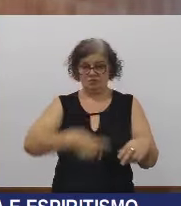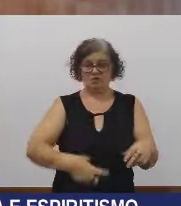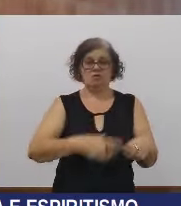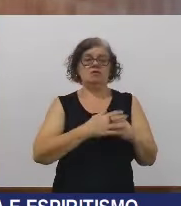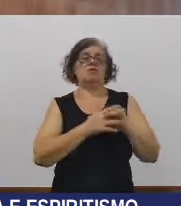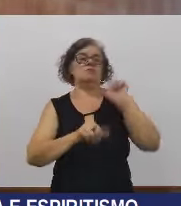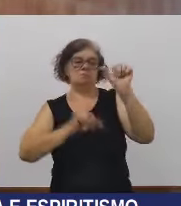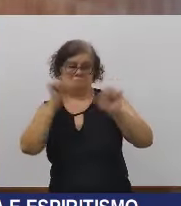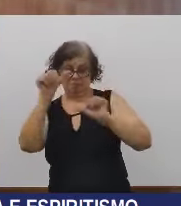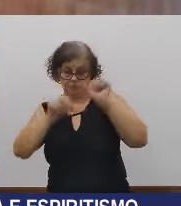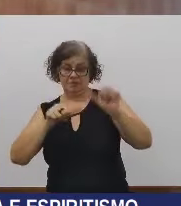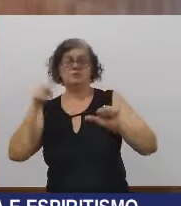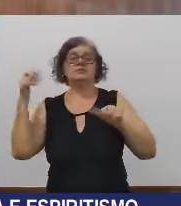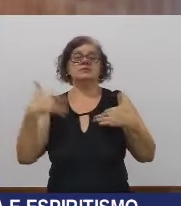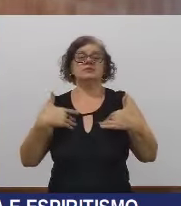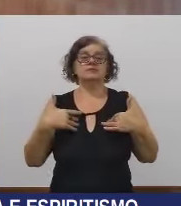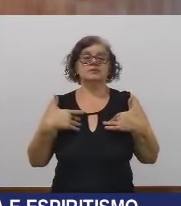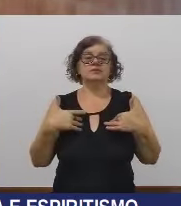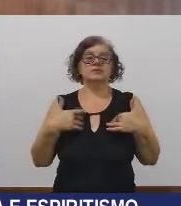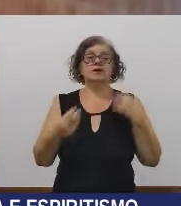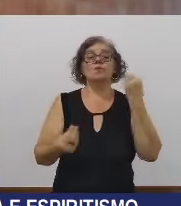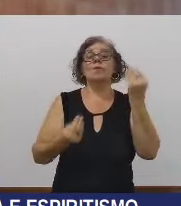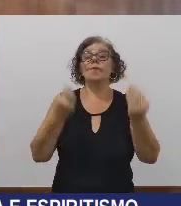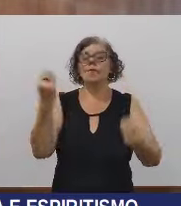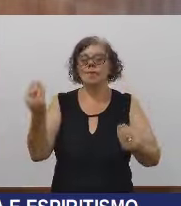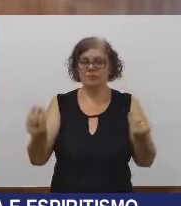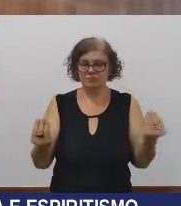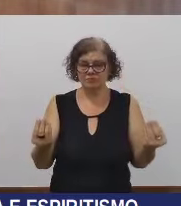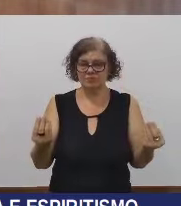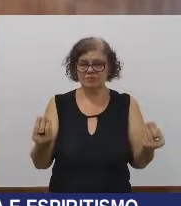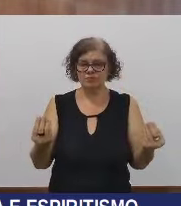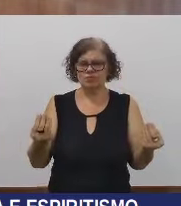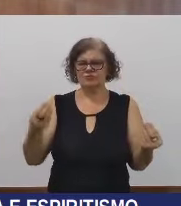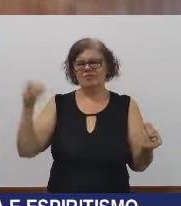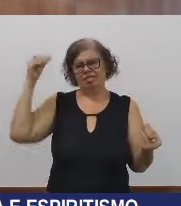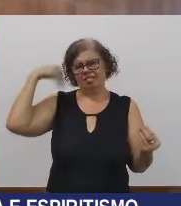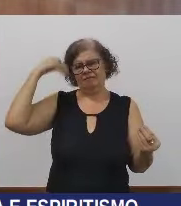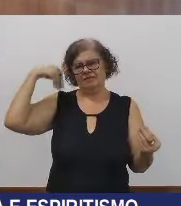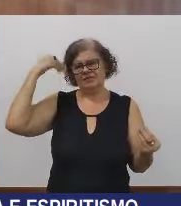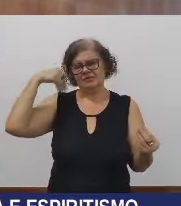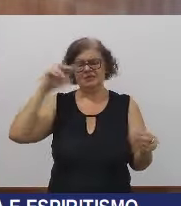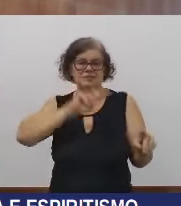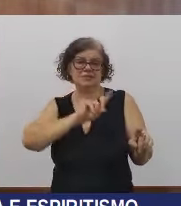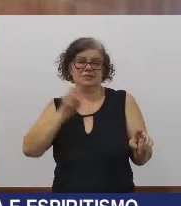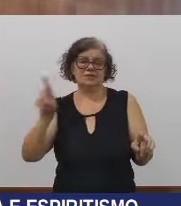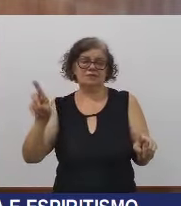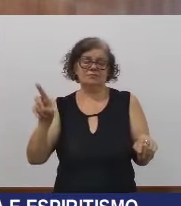nossas performances físicas, ele não vai ser complacente com a nossa preguiça,